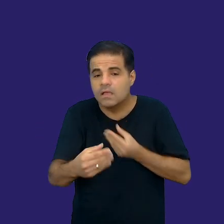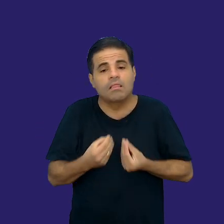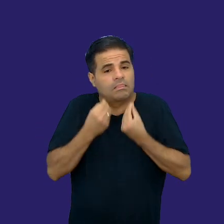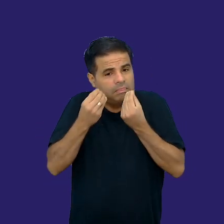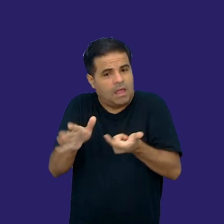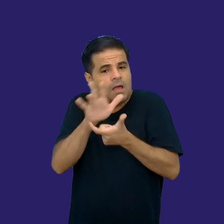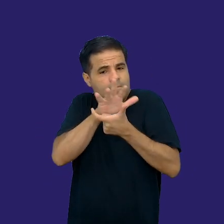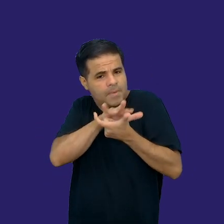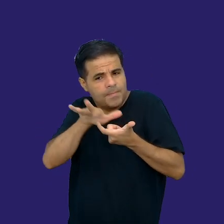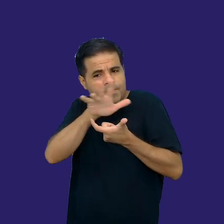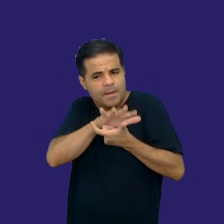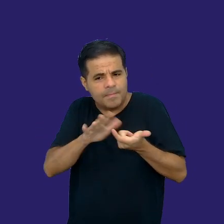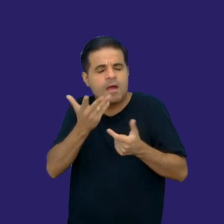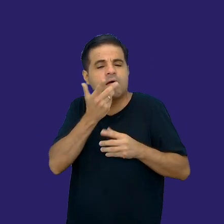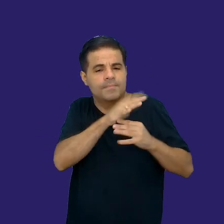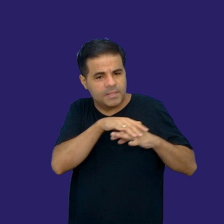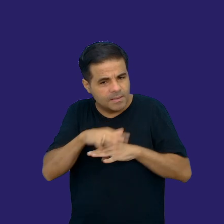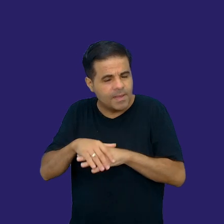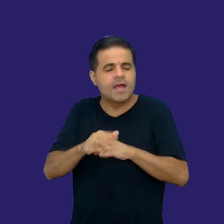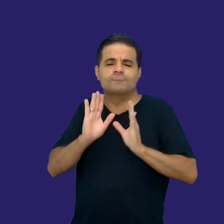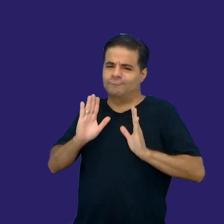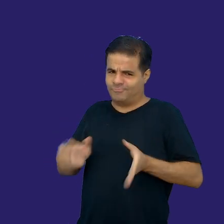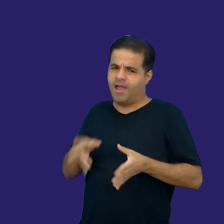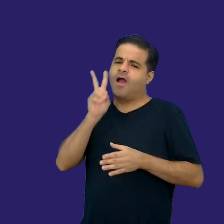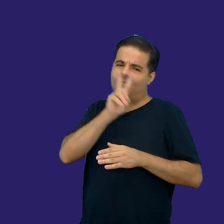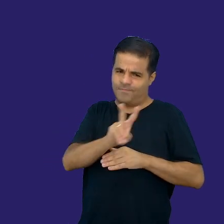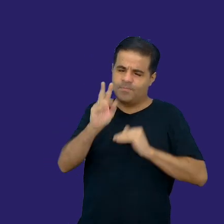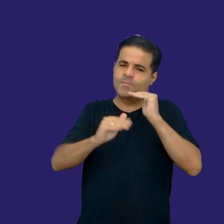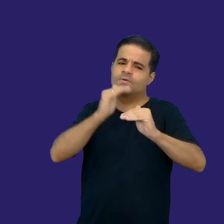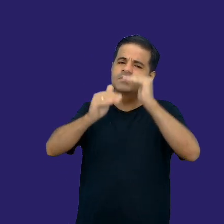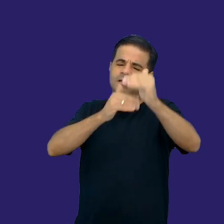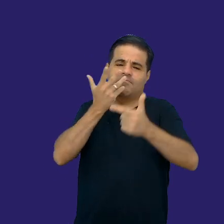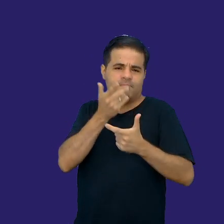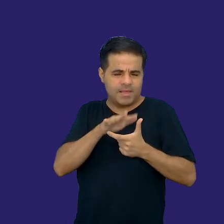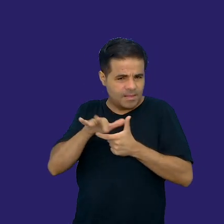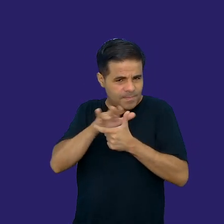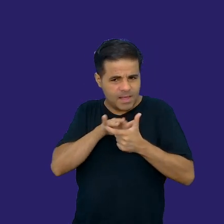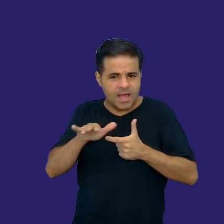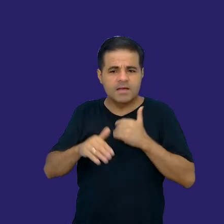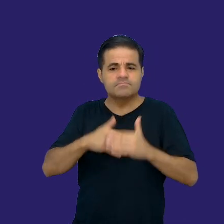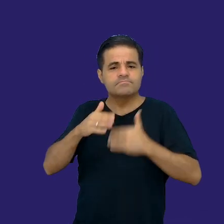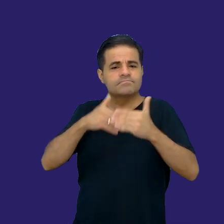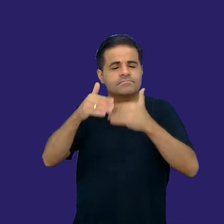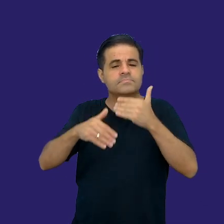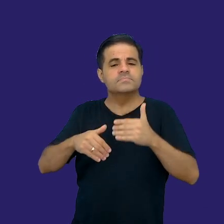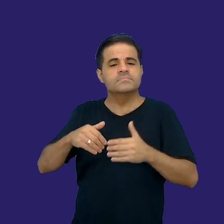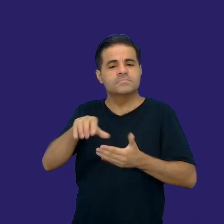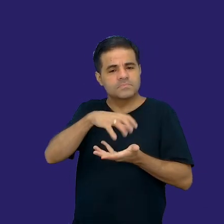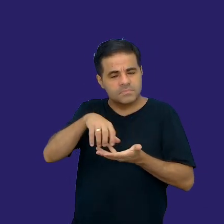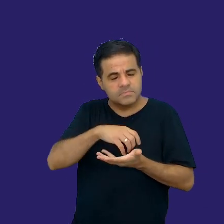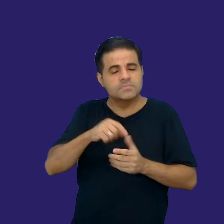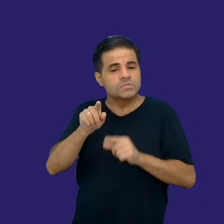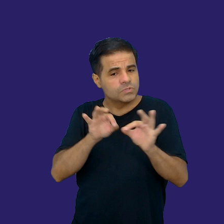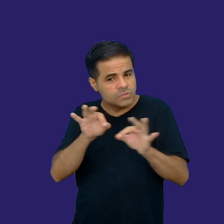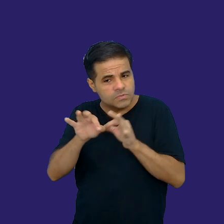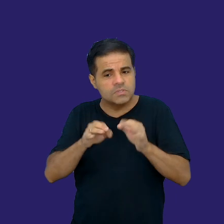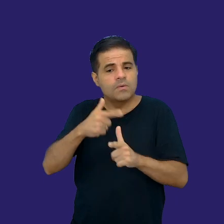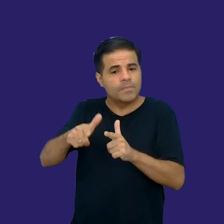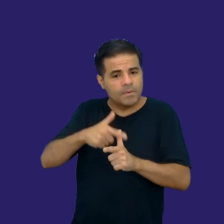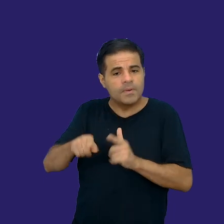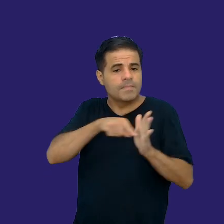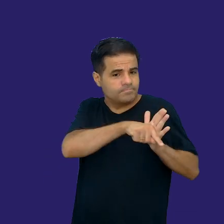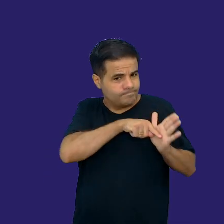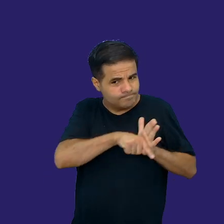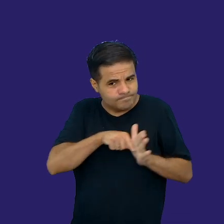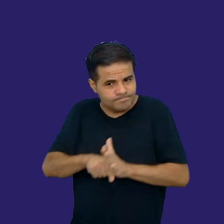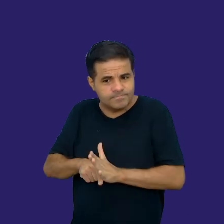letramento matemático, naquele que a gente vê, né, os processos matemáticos, trata de resolução de problemas, da